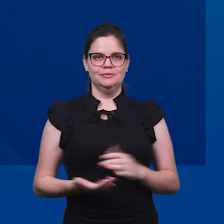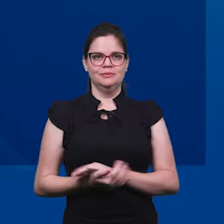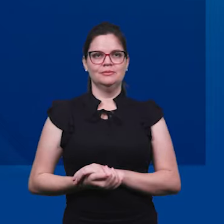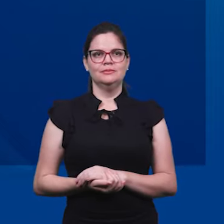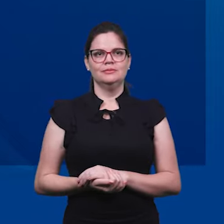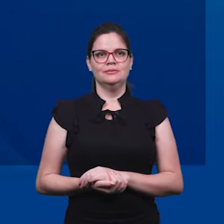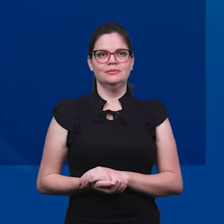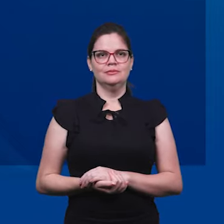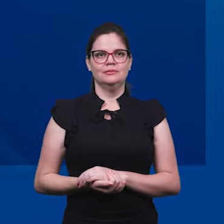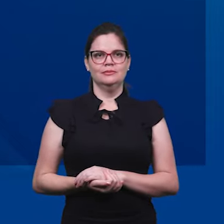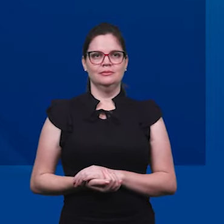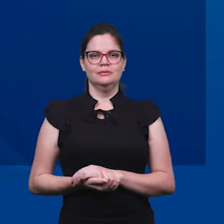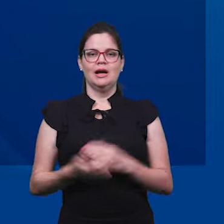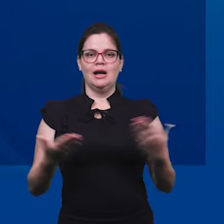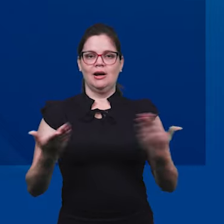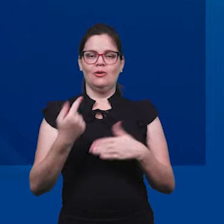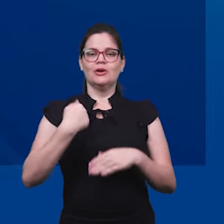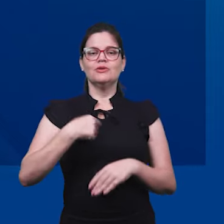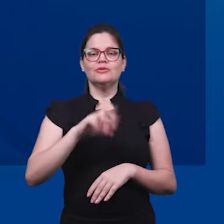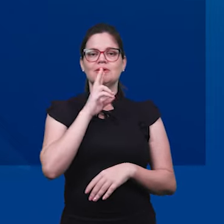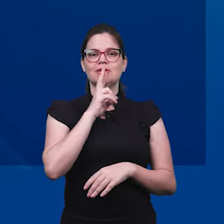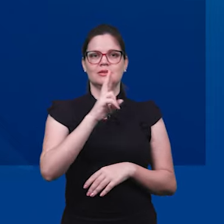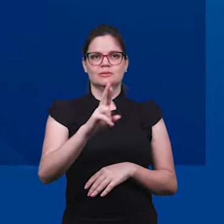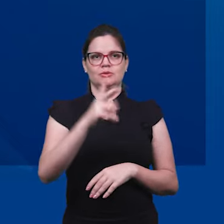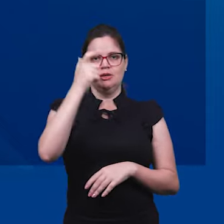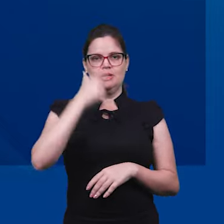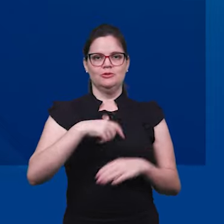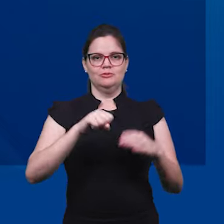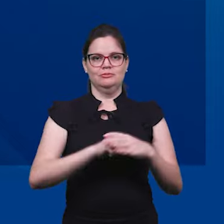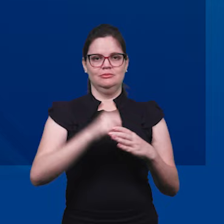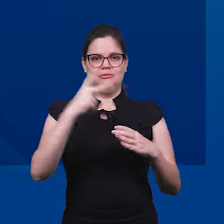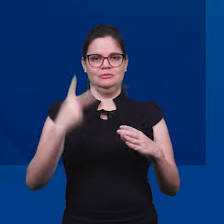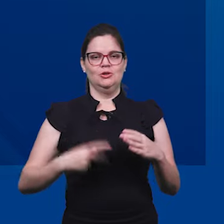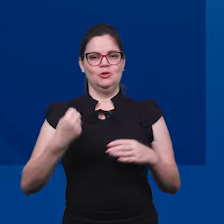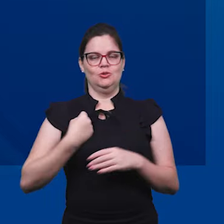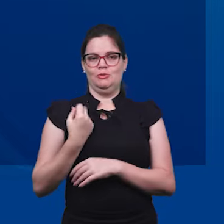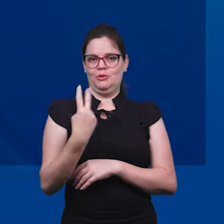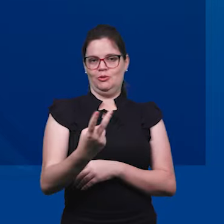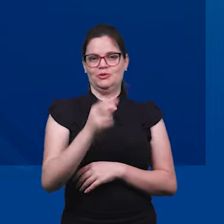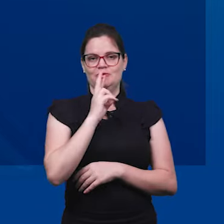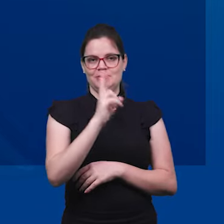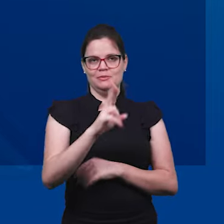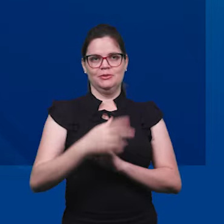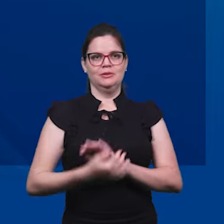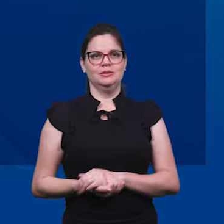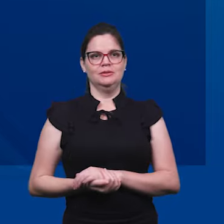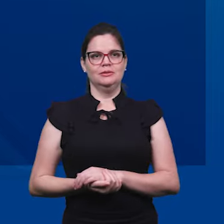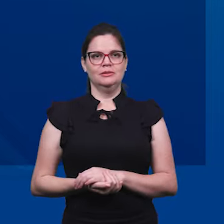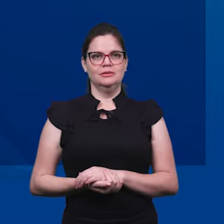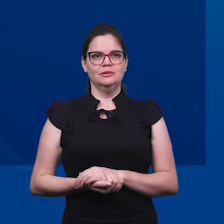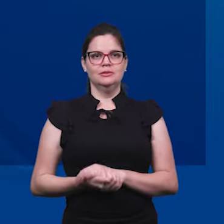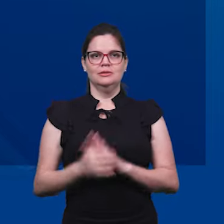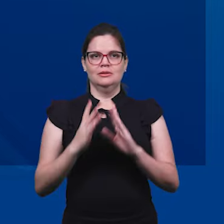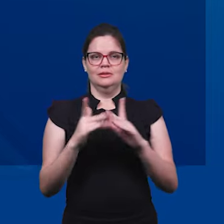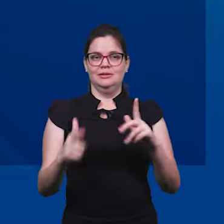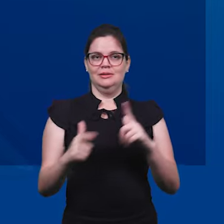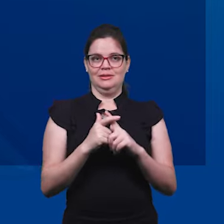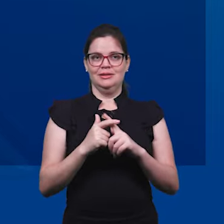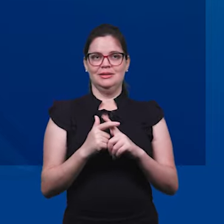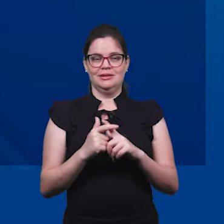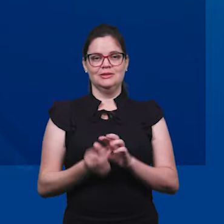Ricardo de Melo, sou de Fortaleza, Ceará, também contribuo e faço parte do grupo de oração Semente Preciosa. Estarei contribuindo com a resposta da segunda pergunta.